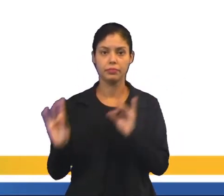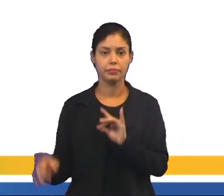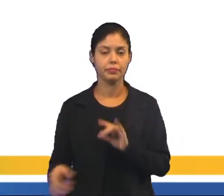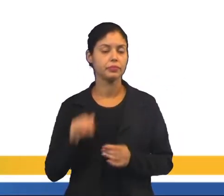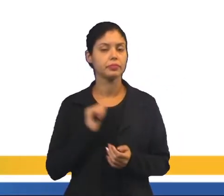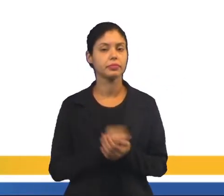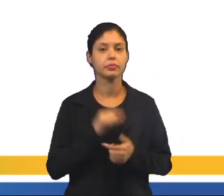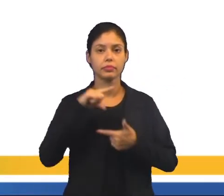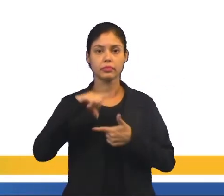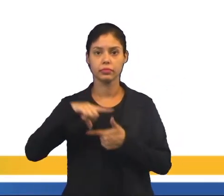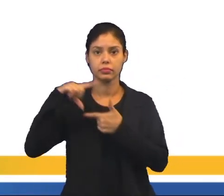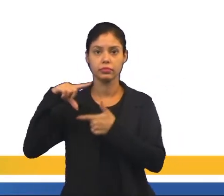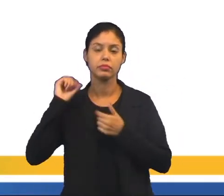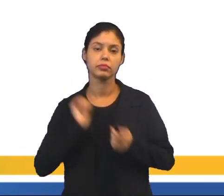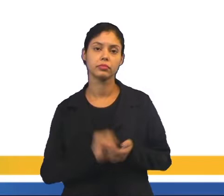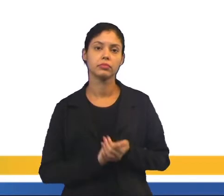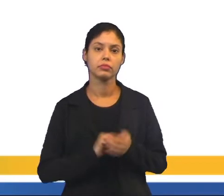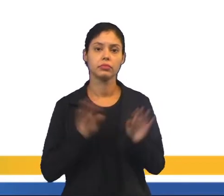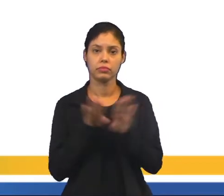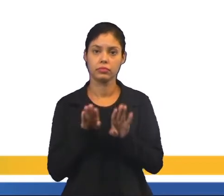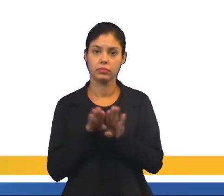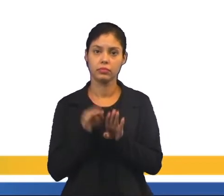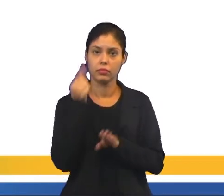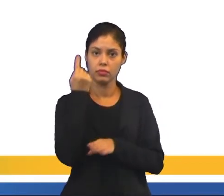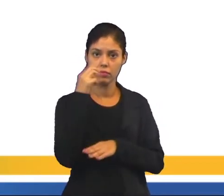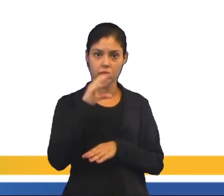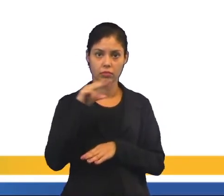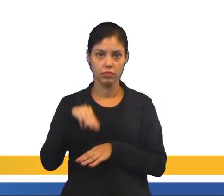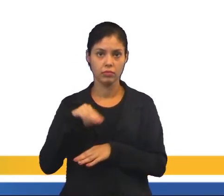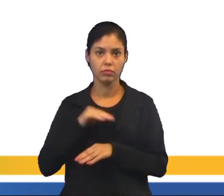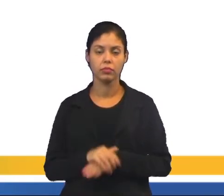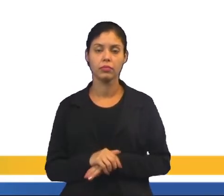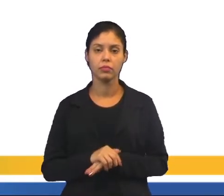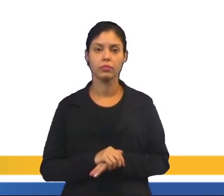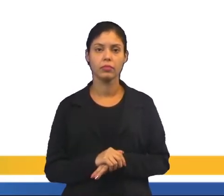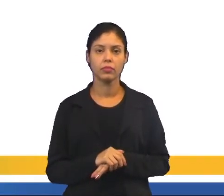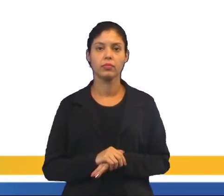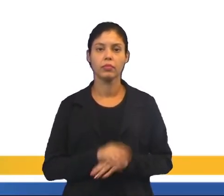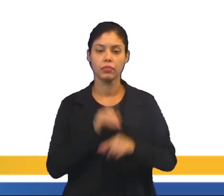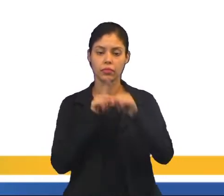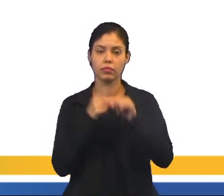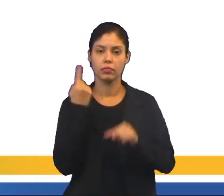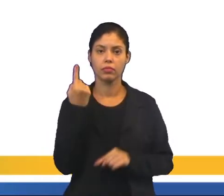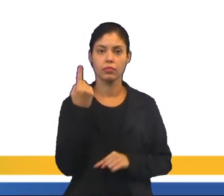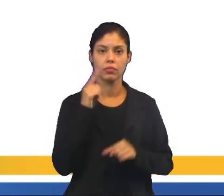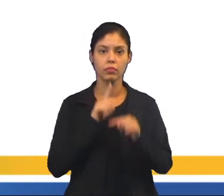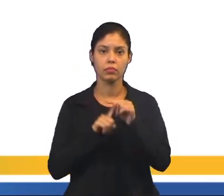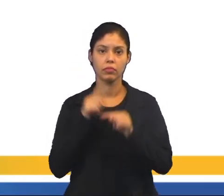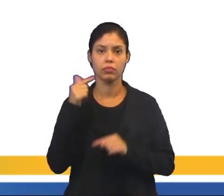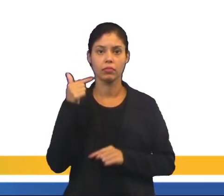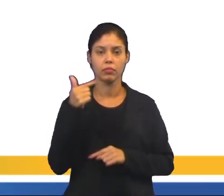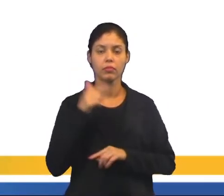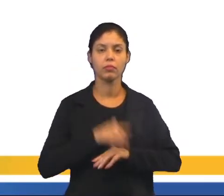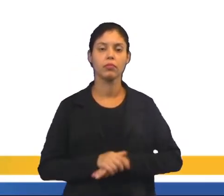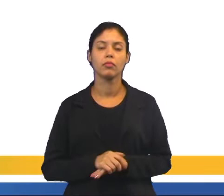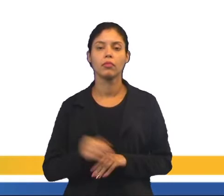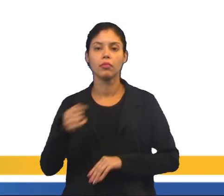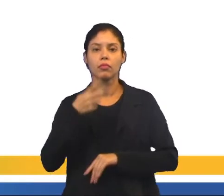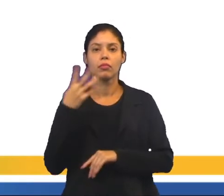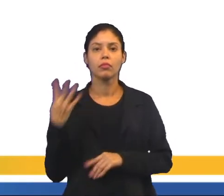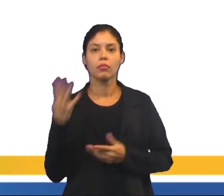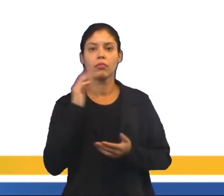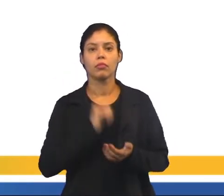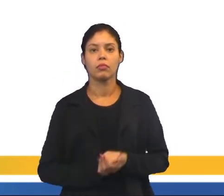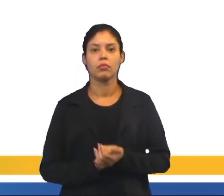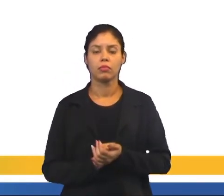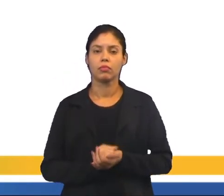lado do quadradinho dessa malha corresponde a 1 centímetro. A cruz 1 e a cruz 2. Quantas vezes